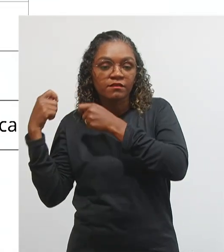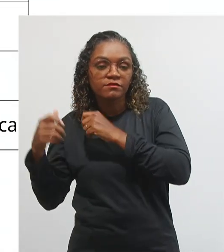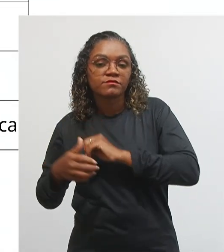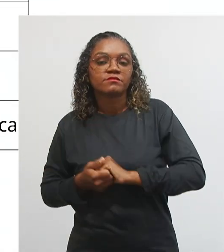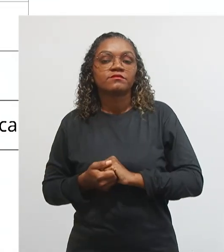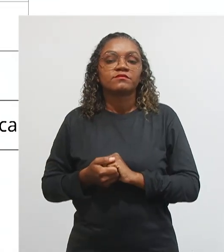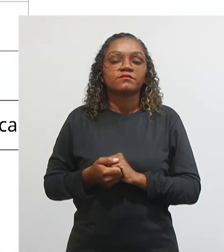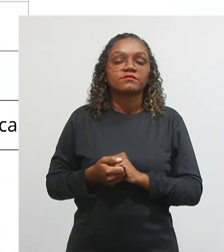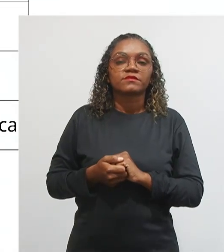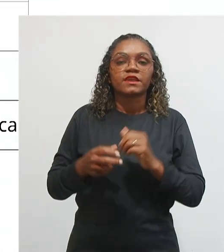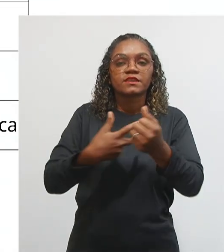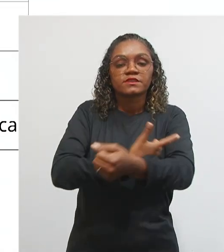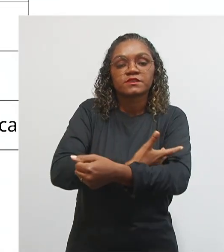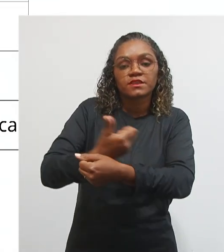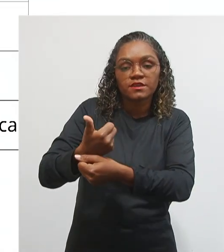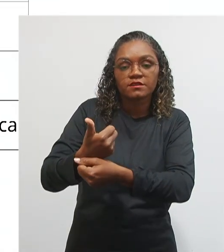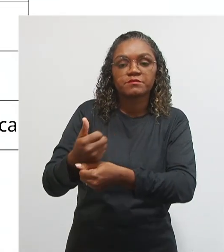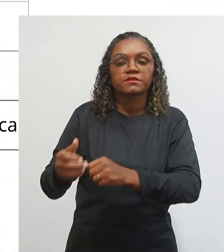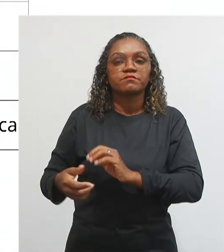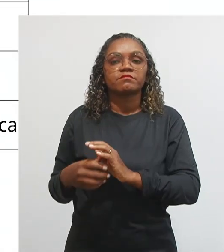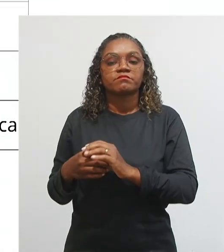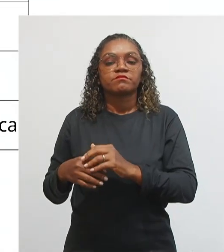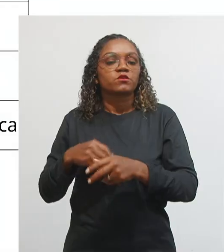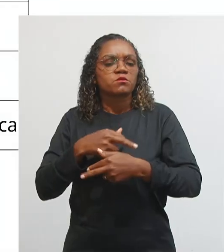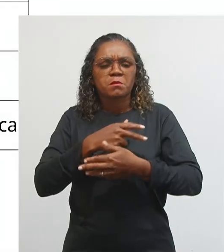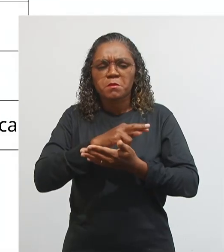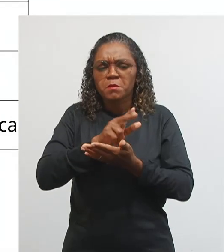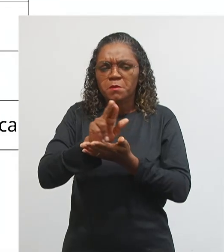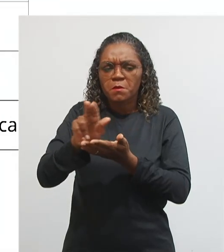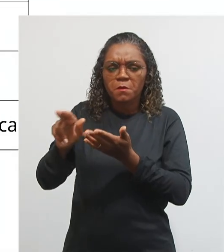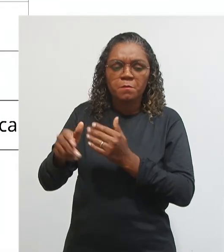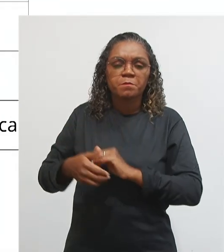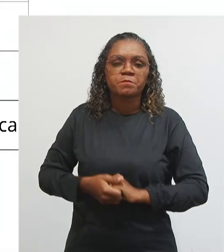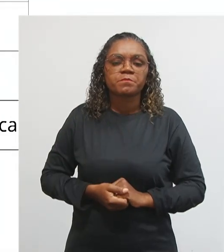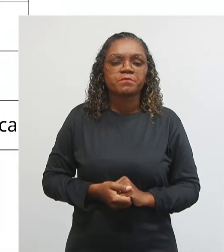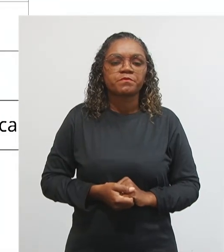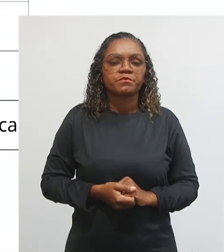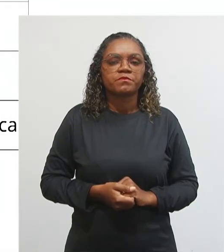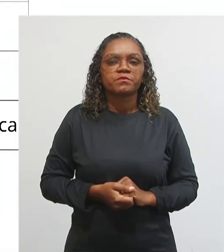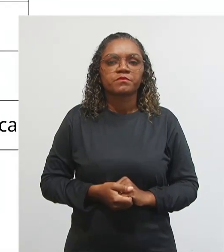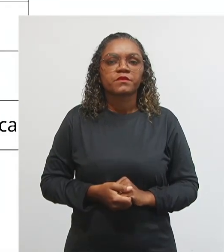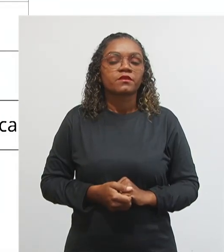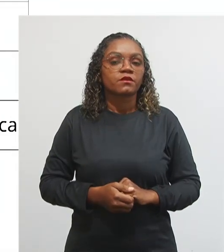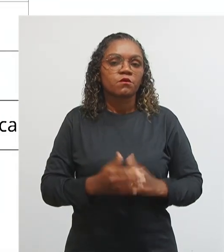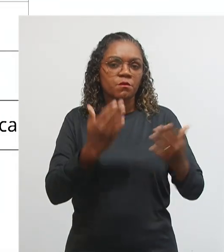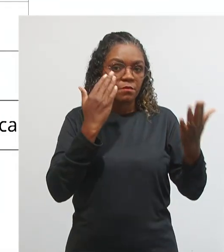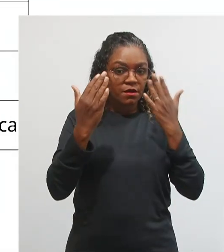Eventos, no setor privado pode ser um jogo de futebol, no setor público pode ser um aniversário da cidade.